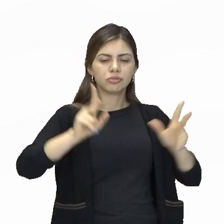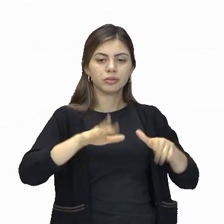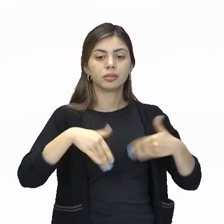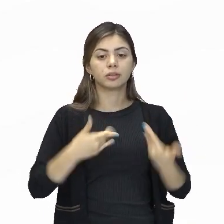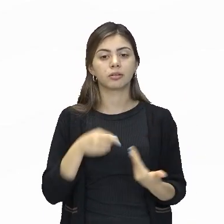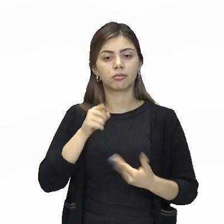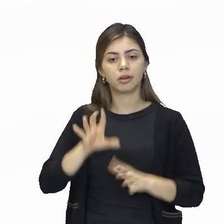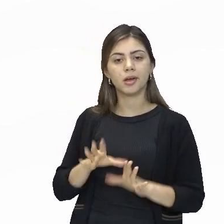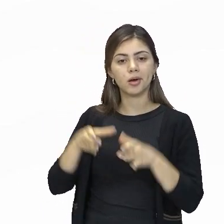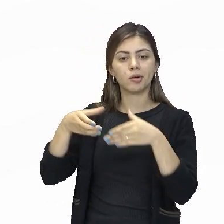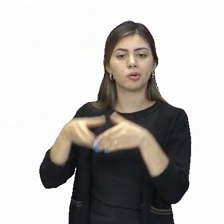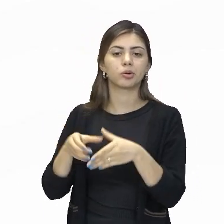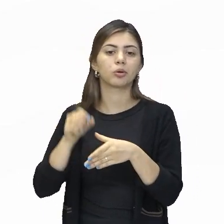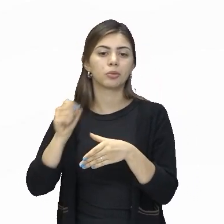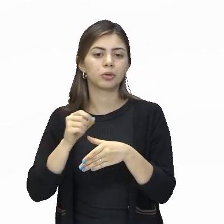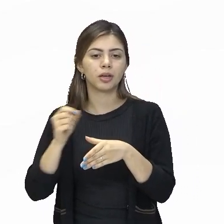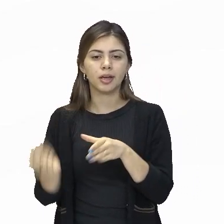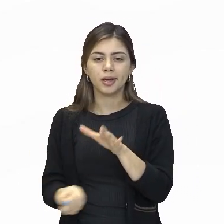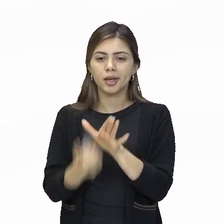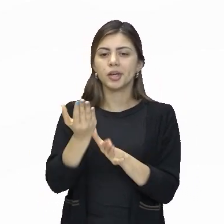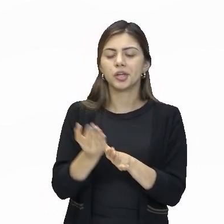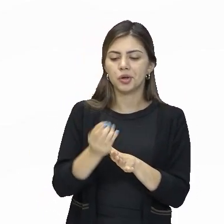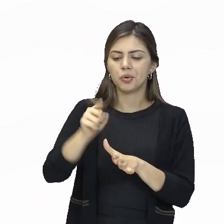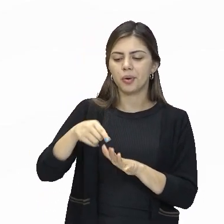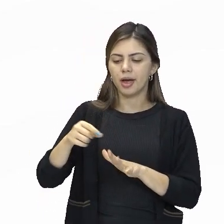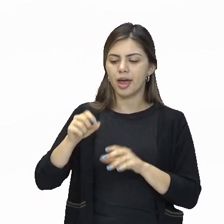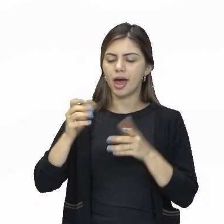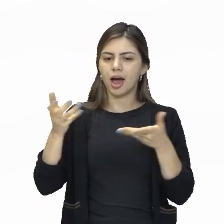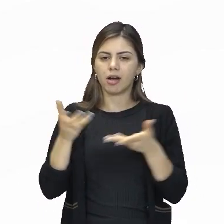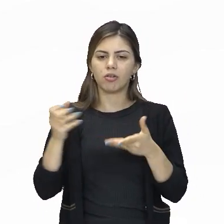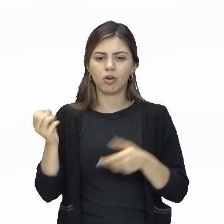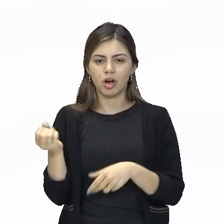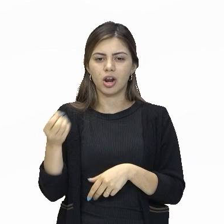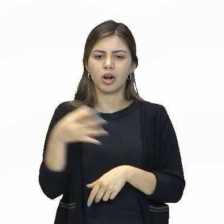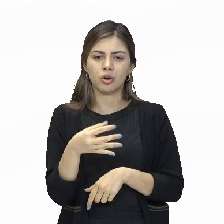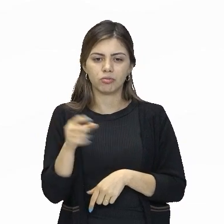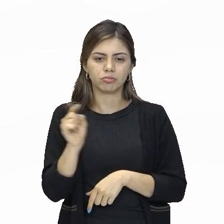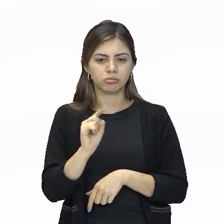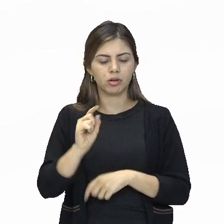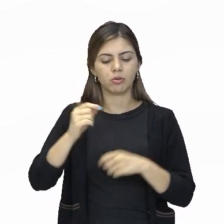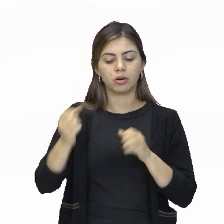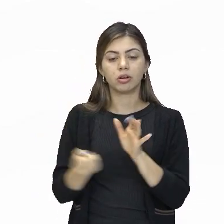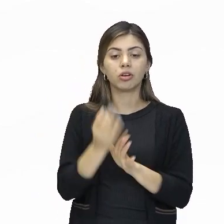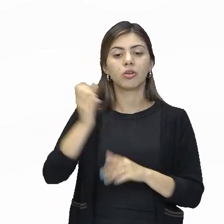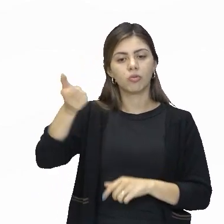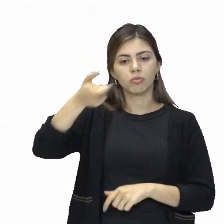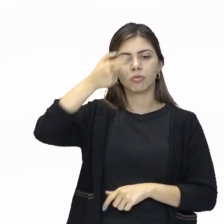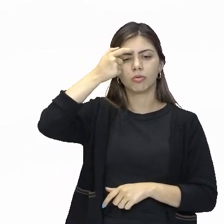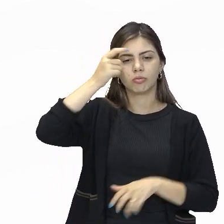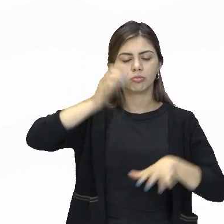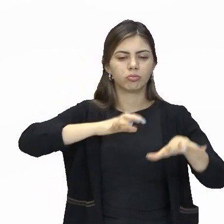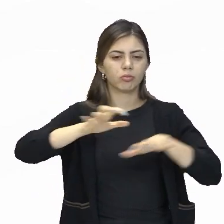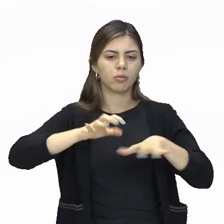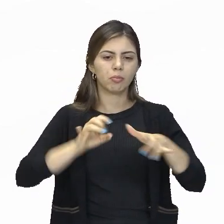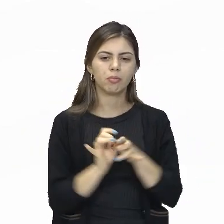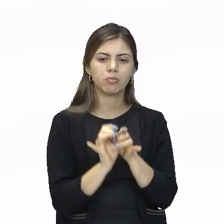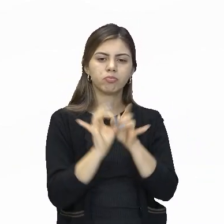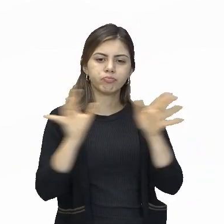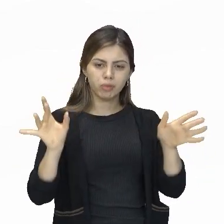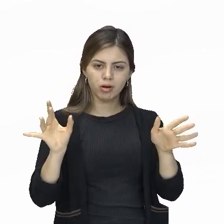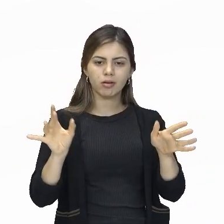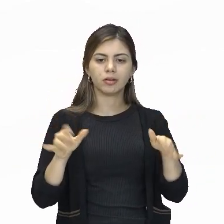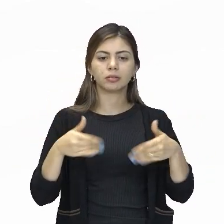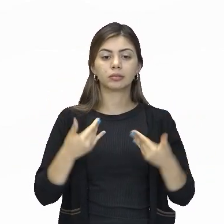semana não formou um código, formou uma consciência, um movimento